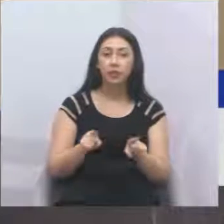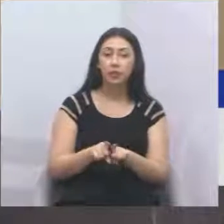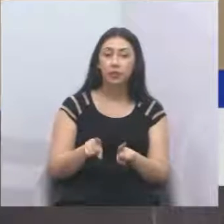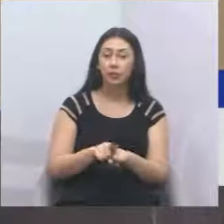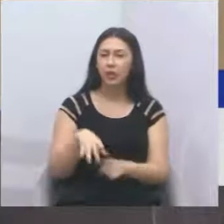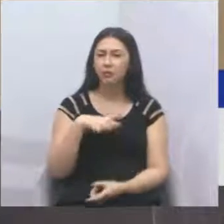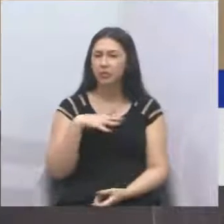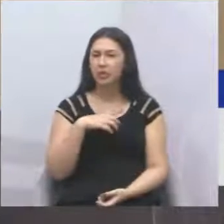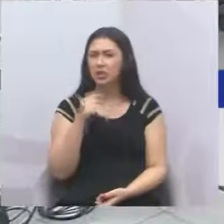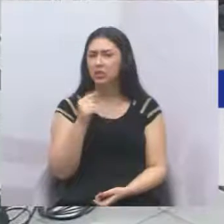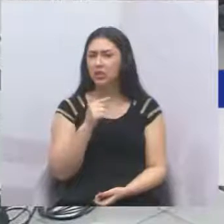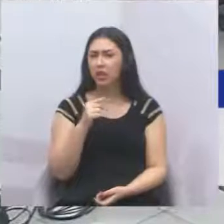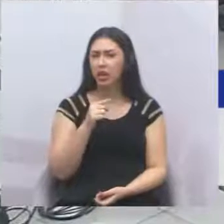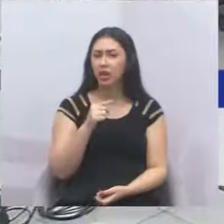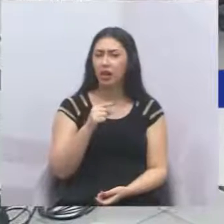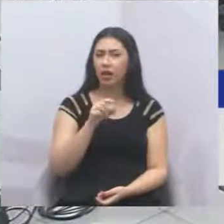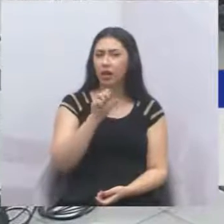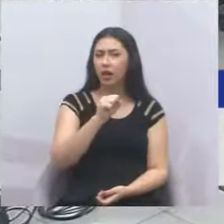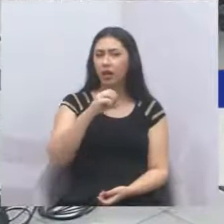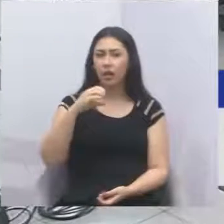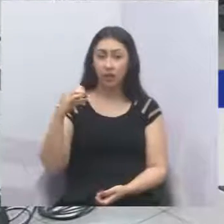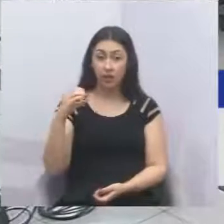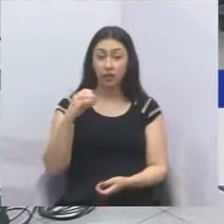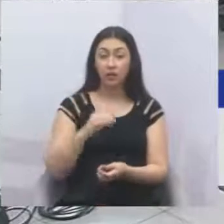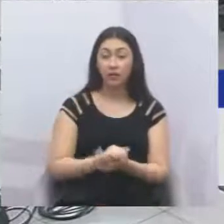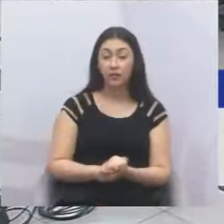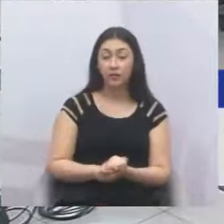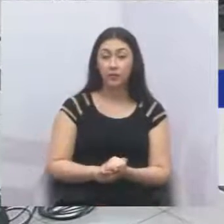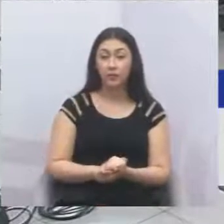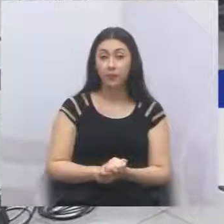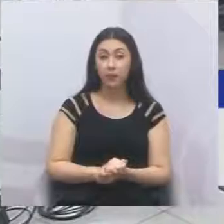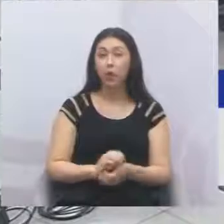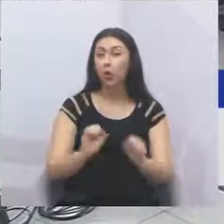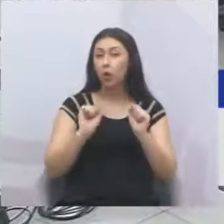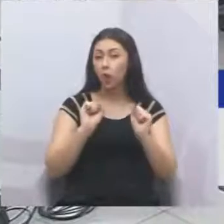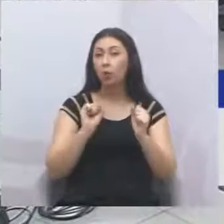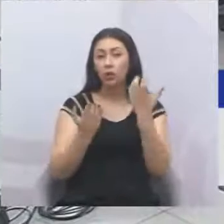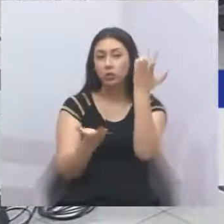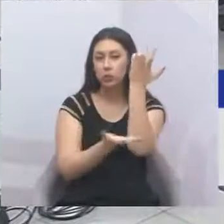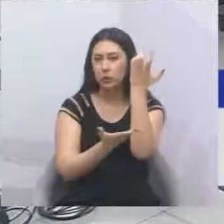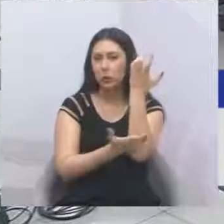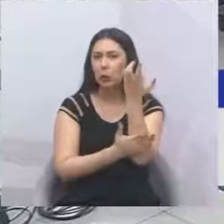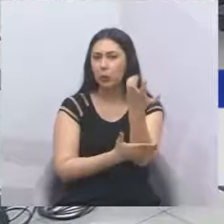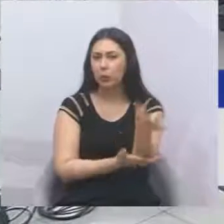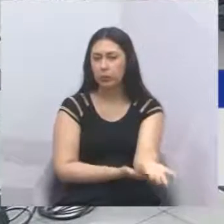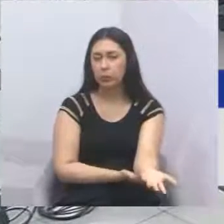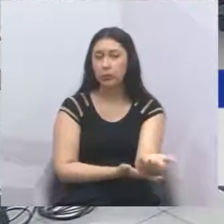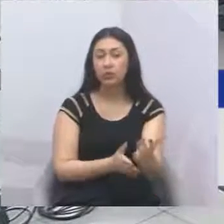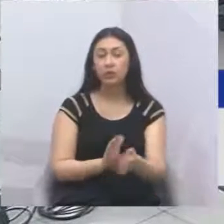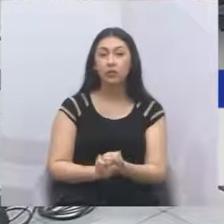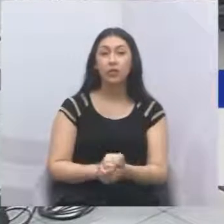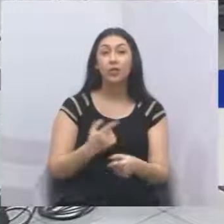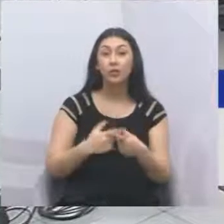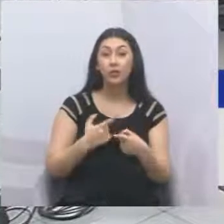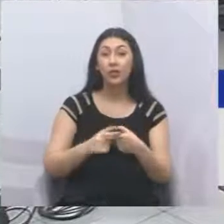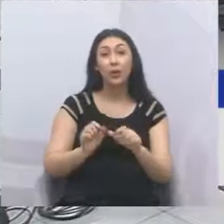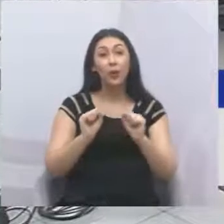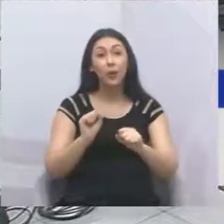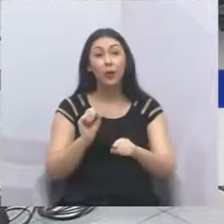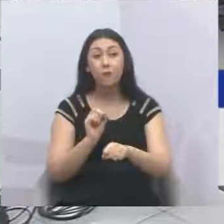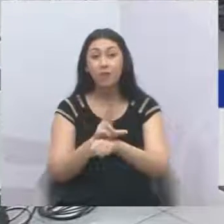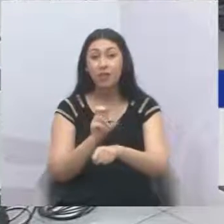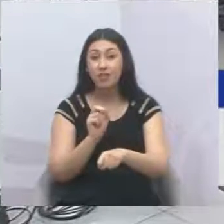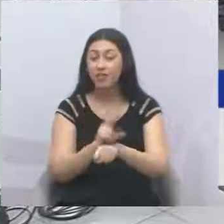Santa Catarina foi determinado o corte da árvore com essa flor tóxica que pode envenenar